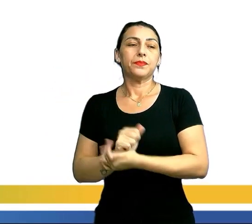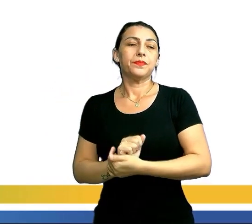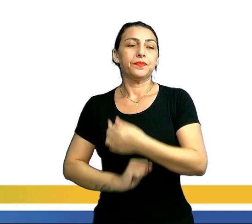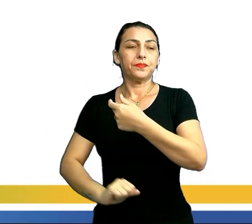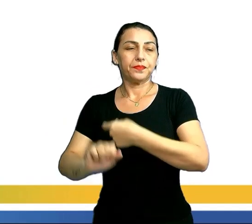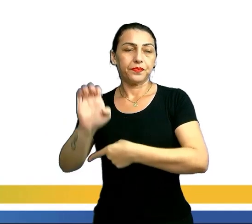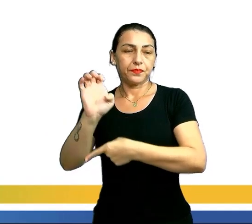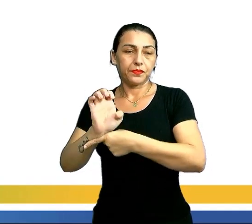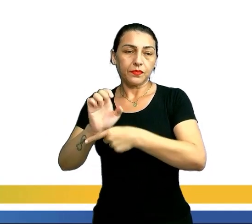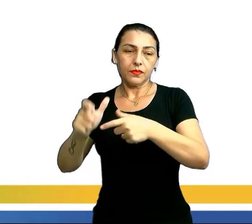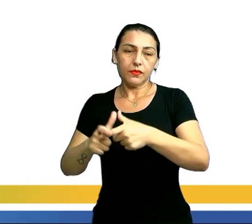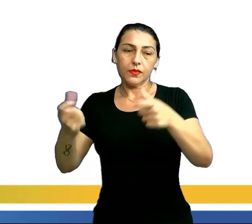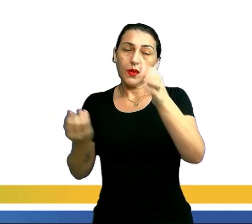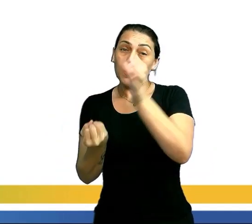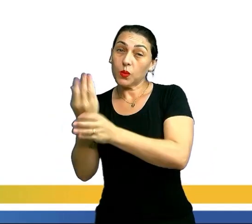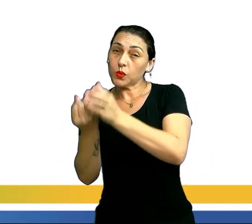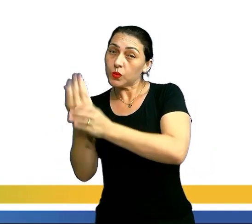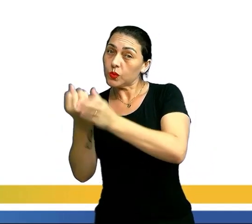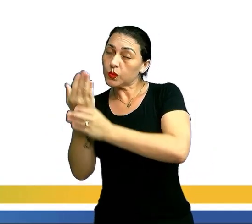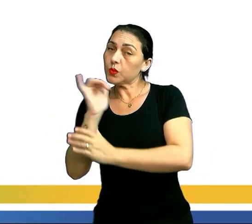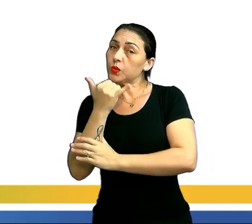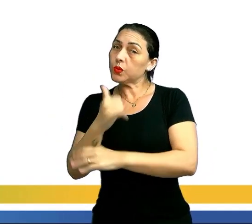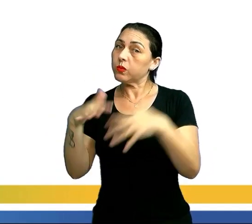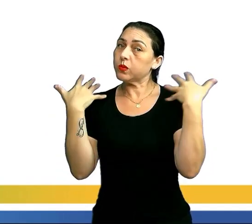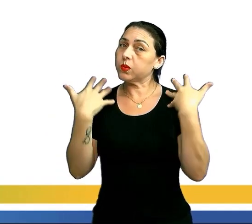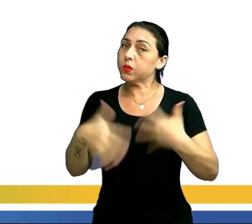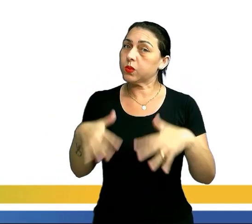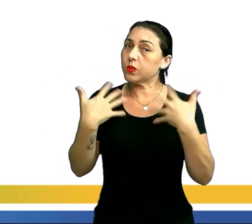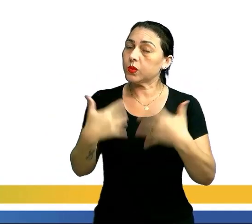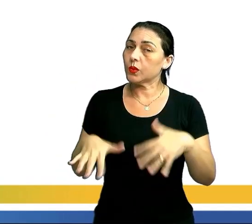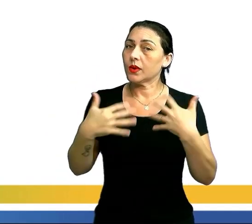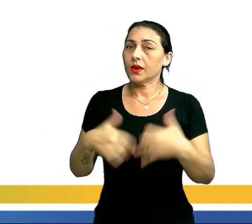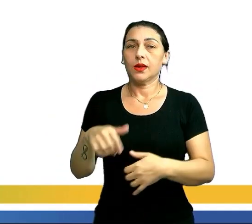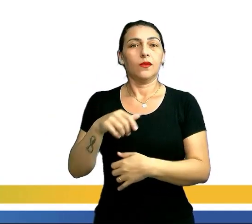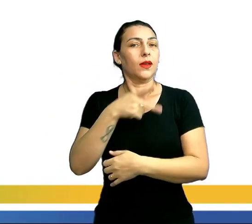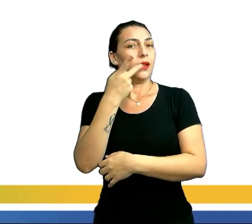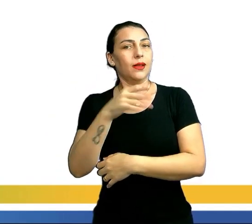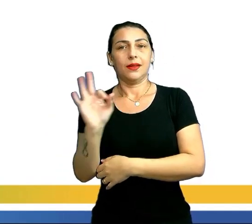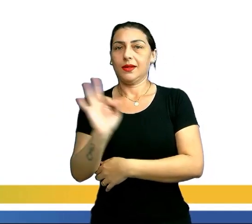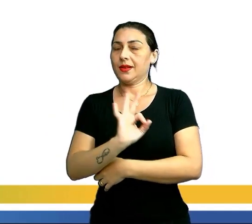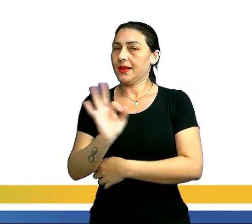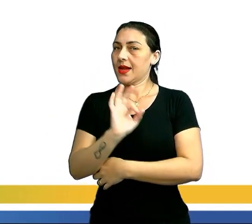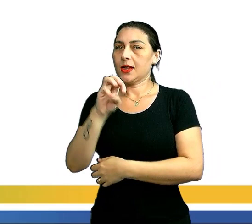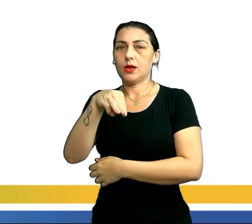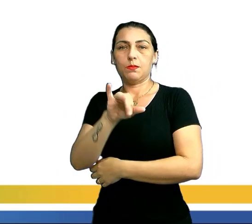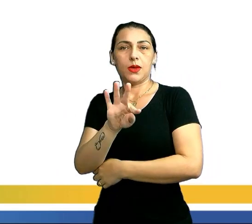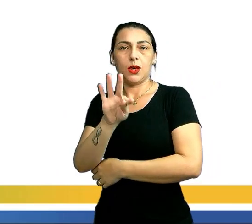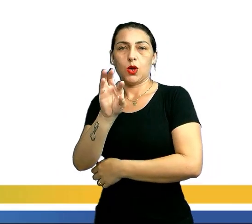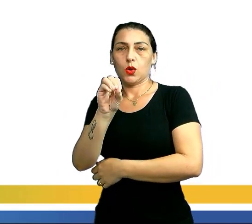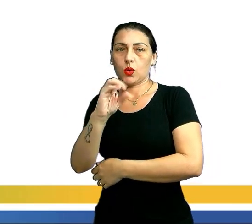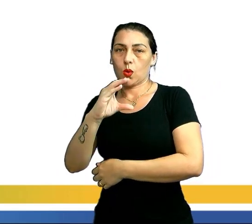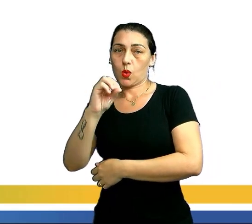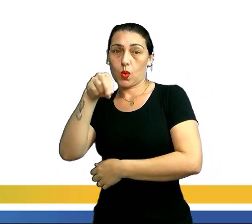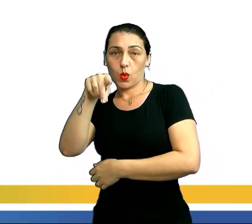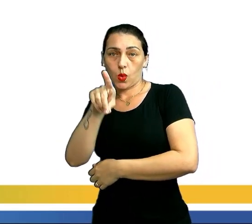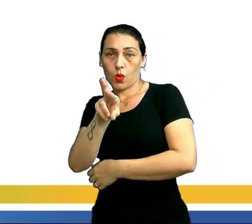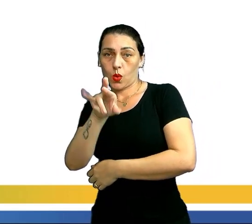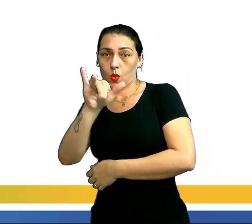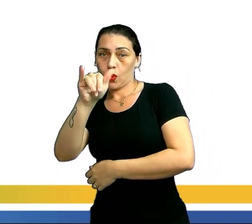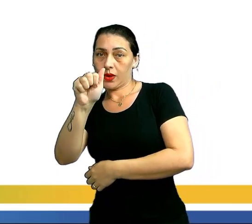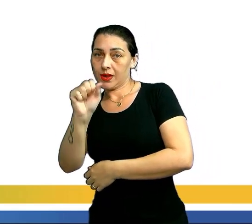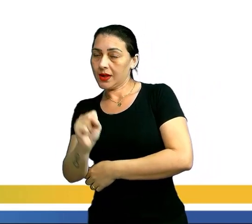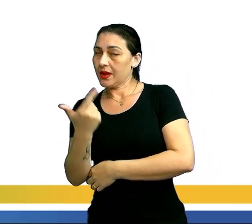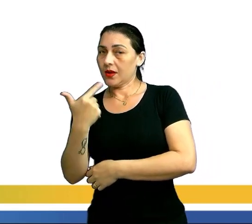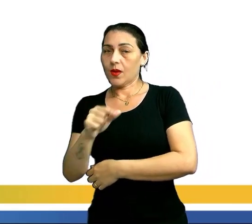texto. Letra E. Aumento da produção de energia? Nós não estamos falando de mitocôndrias. Não estamos falando de